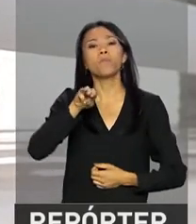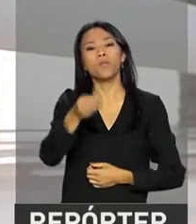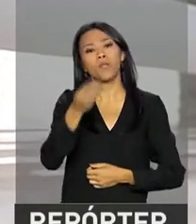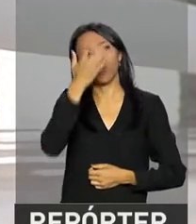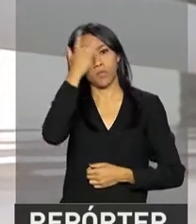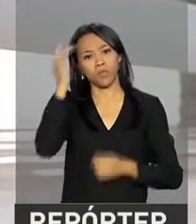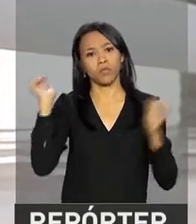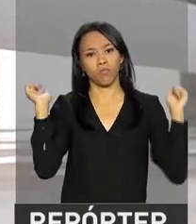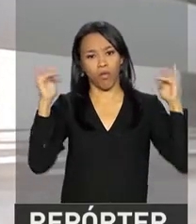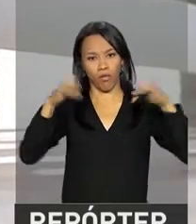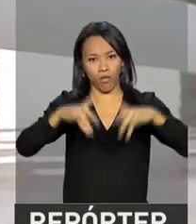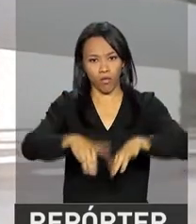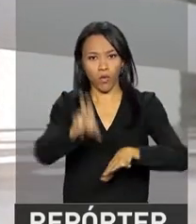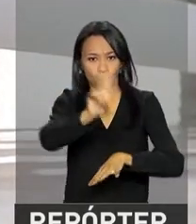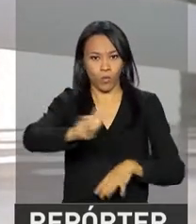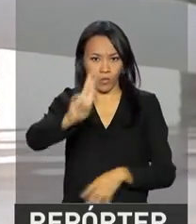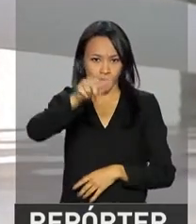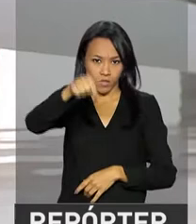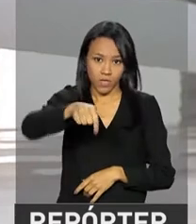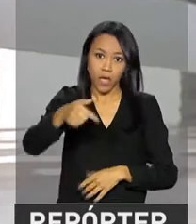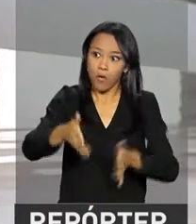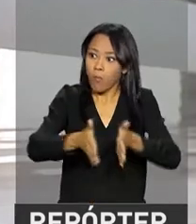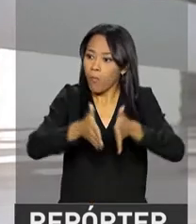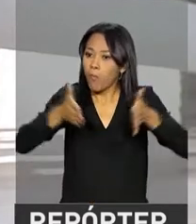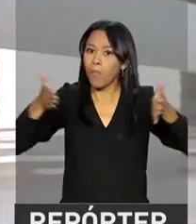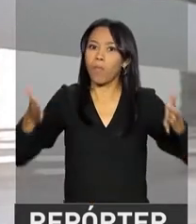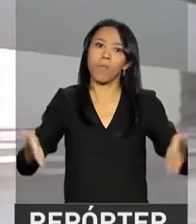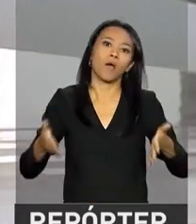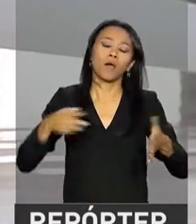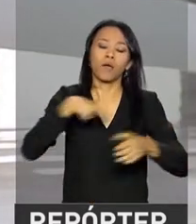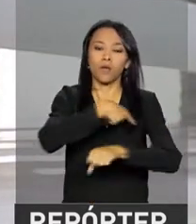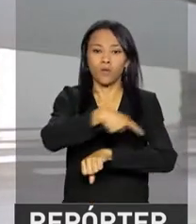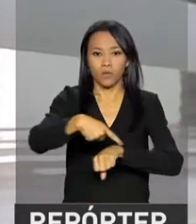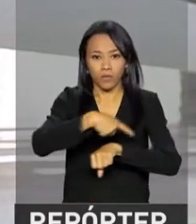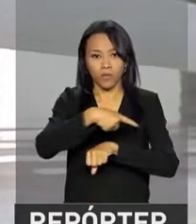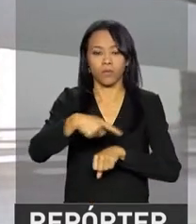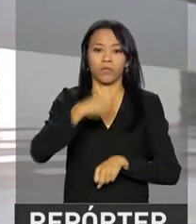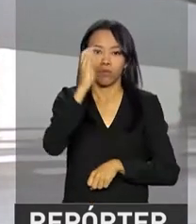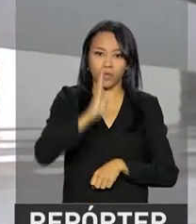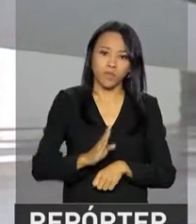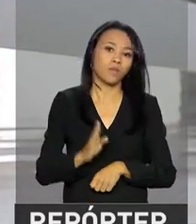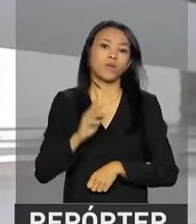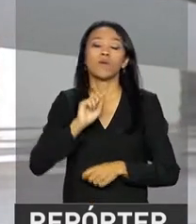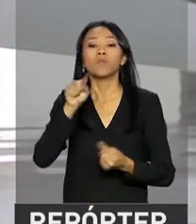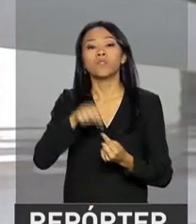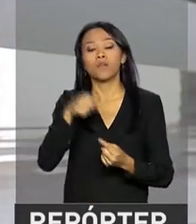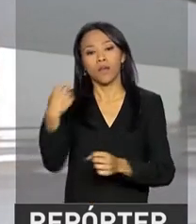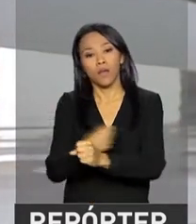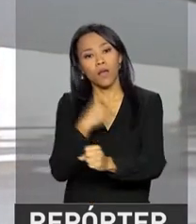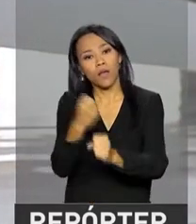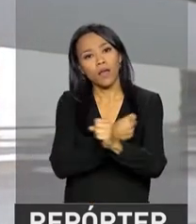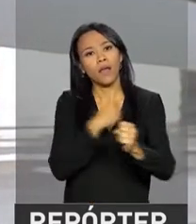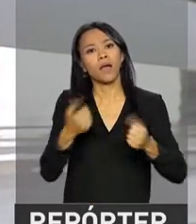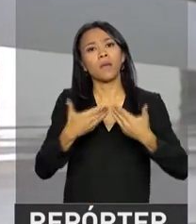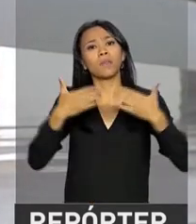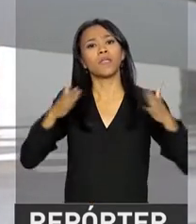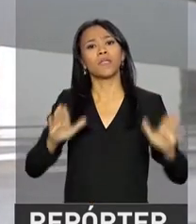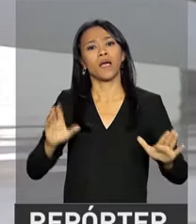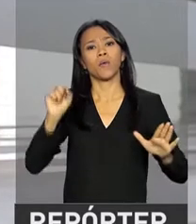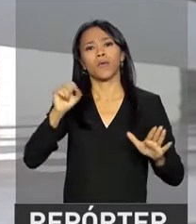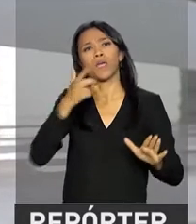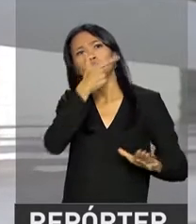por ano é o maior aeroporto regional do país a intenção com as obras é internacionalizar o